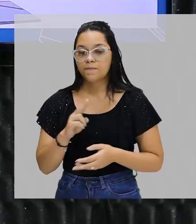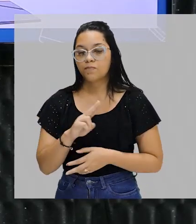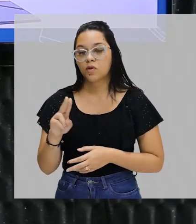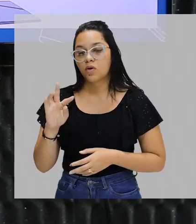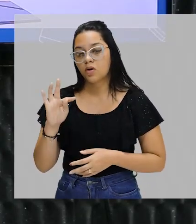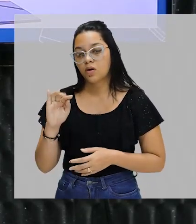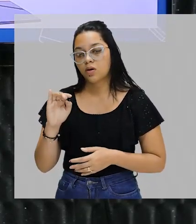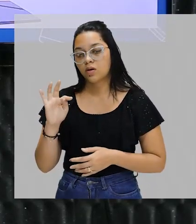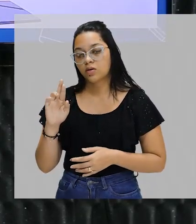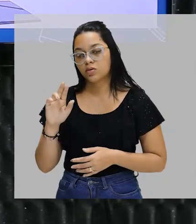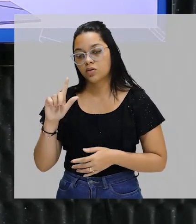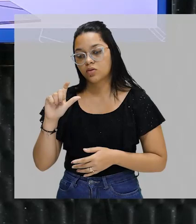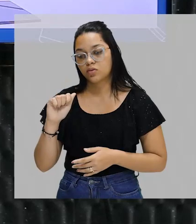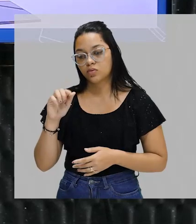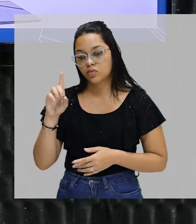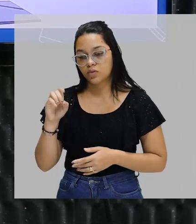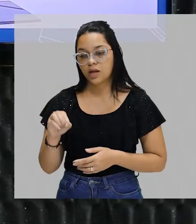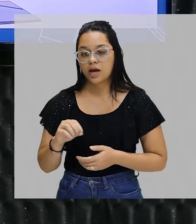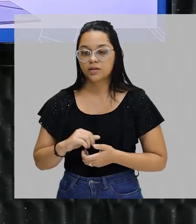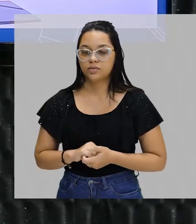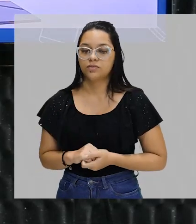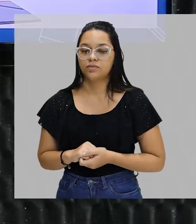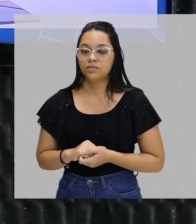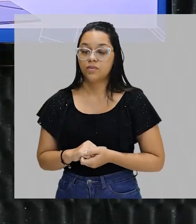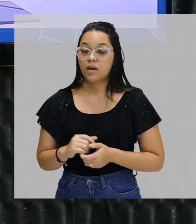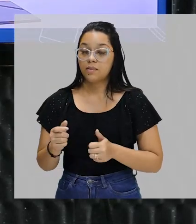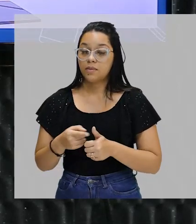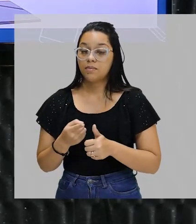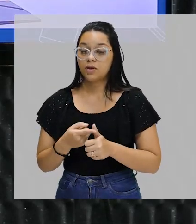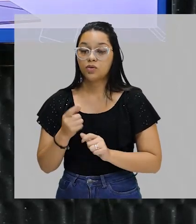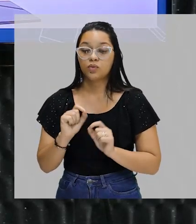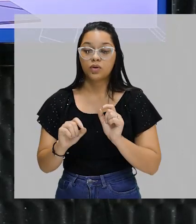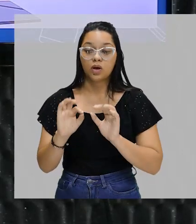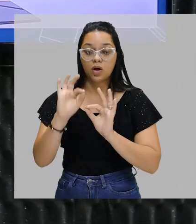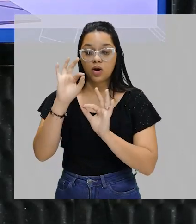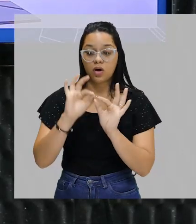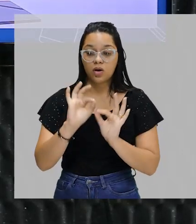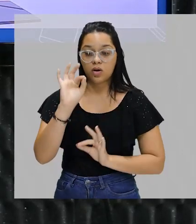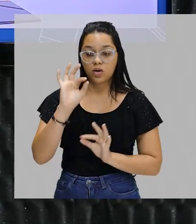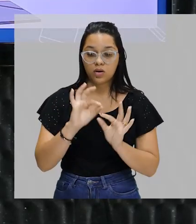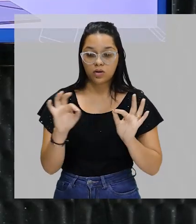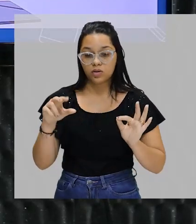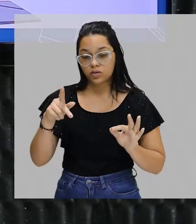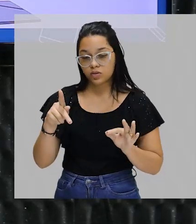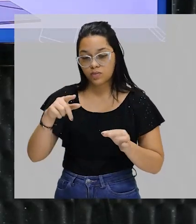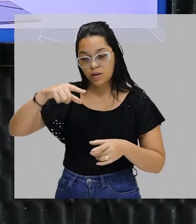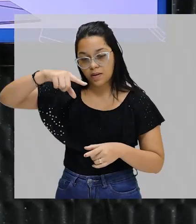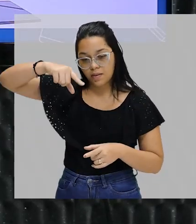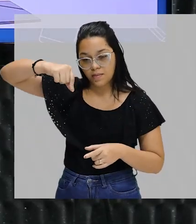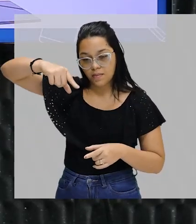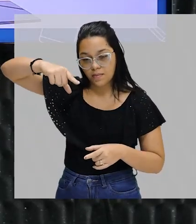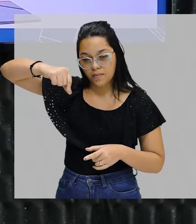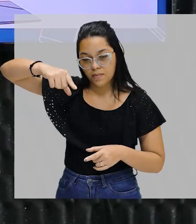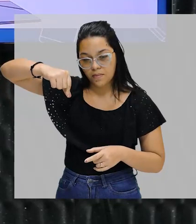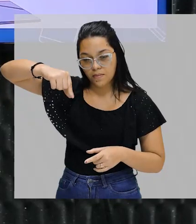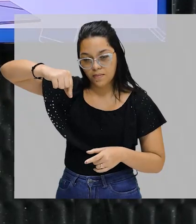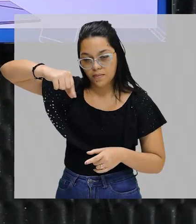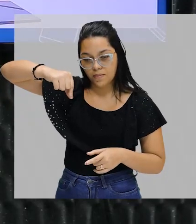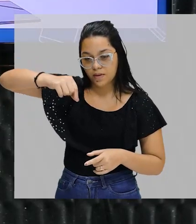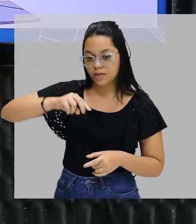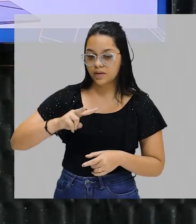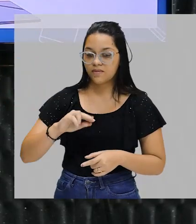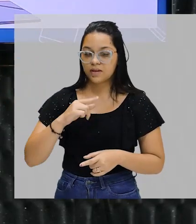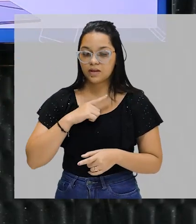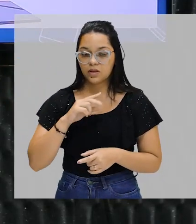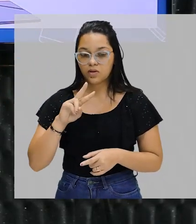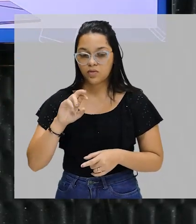de titulado, ok? Primeiramente, ela é medida com o auxílio de uma pipeta volumétrica, que nos dá o